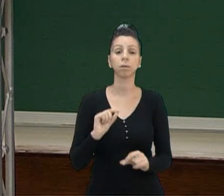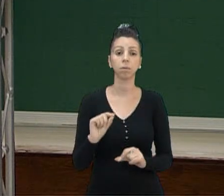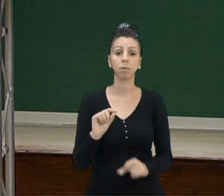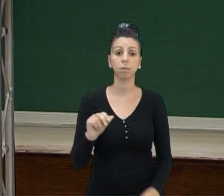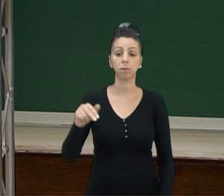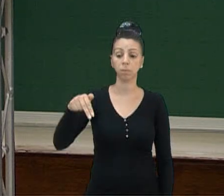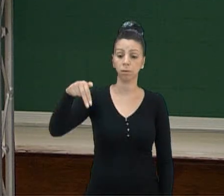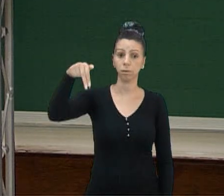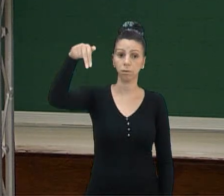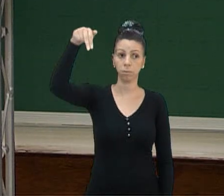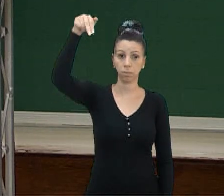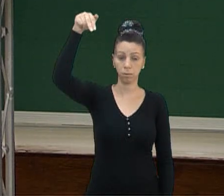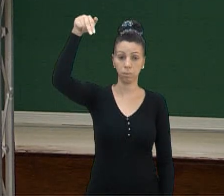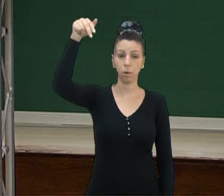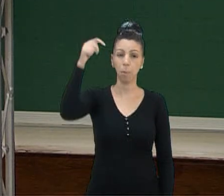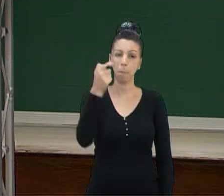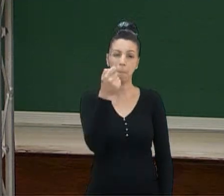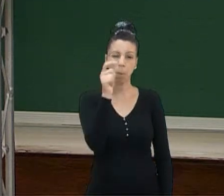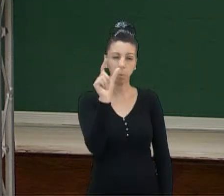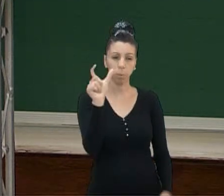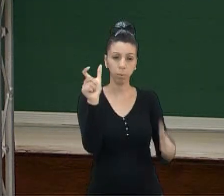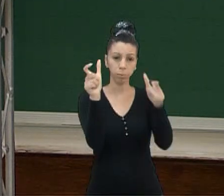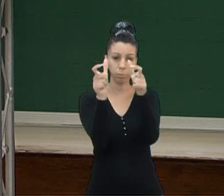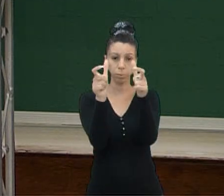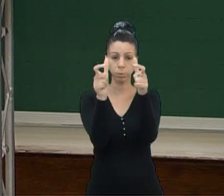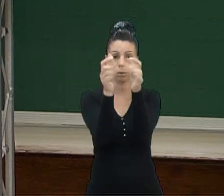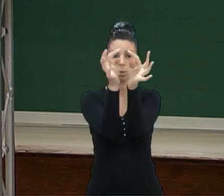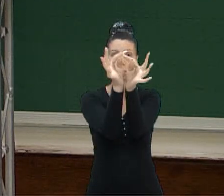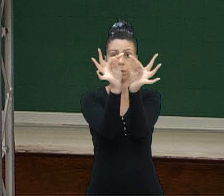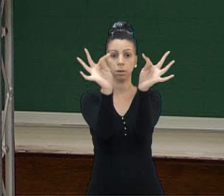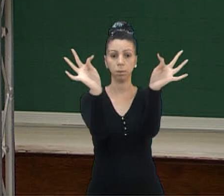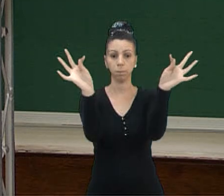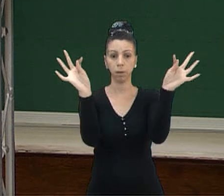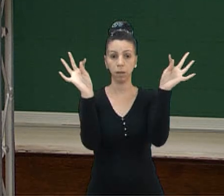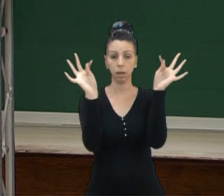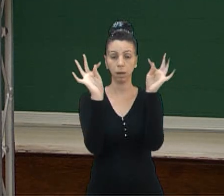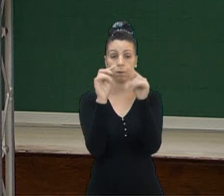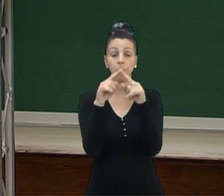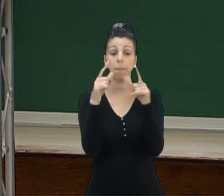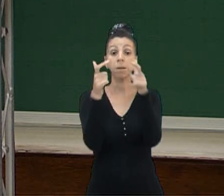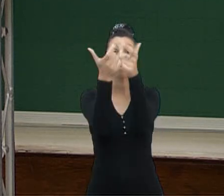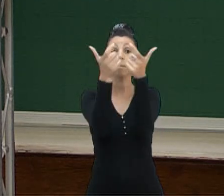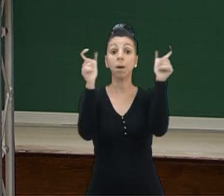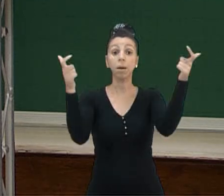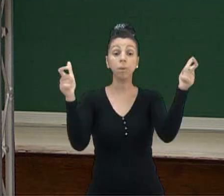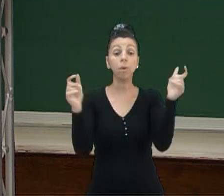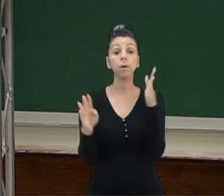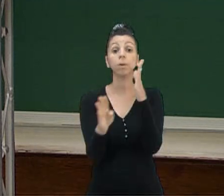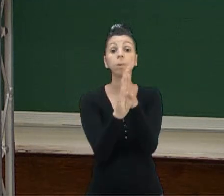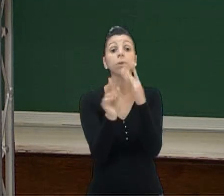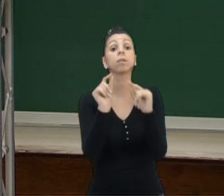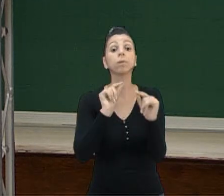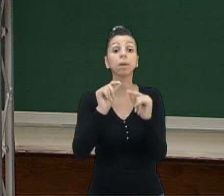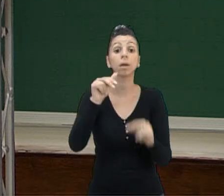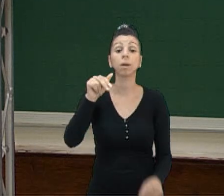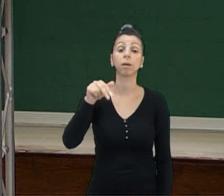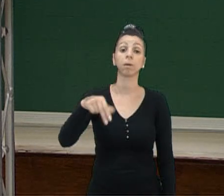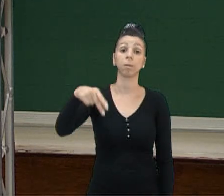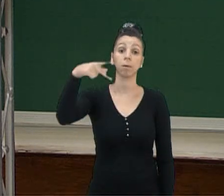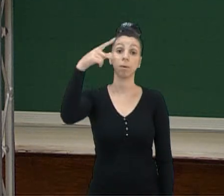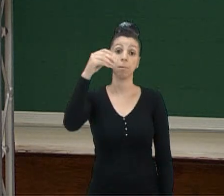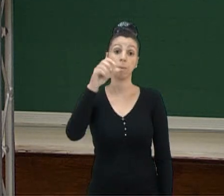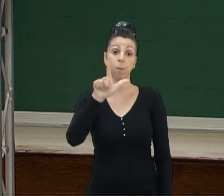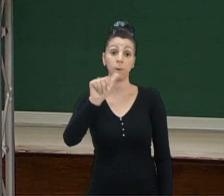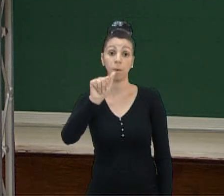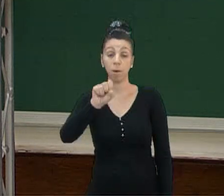uma pequena parte na zona temperada ainda, mas a maior parte na zona polar. Então, é a região de clima mais